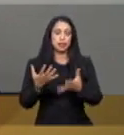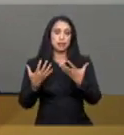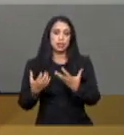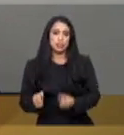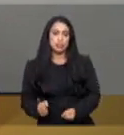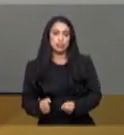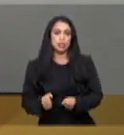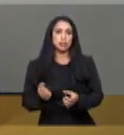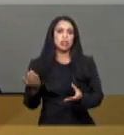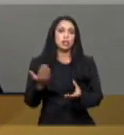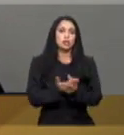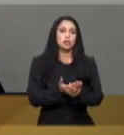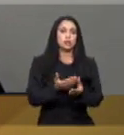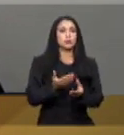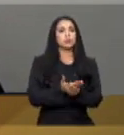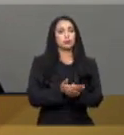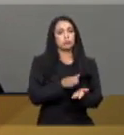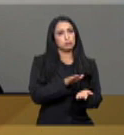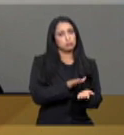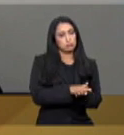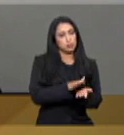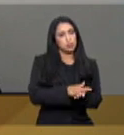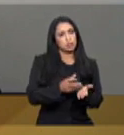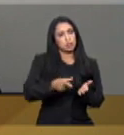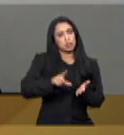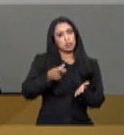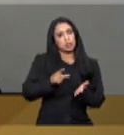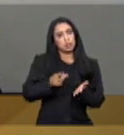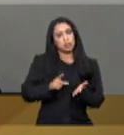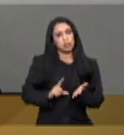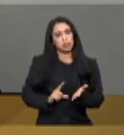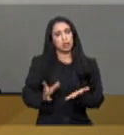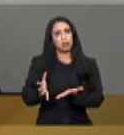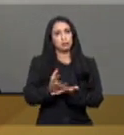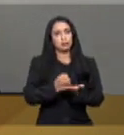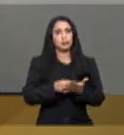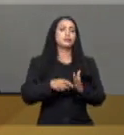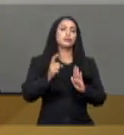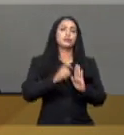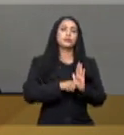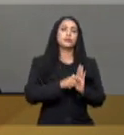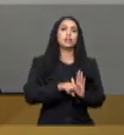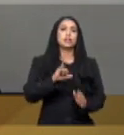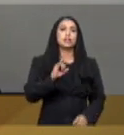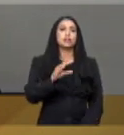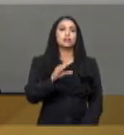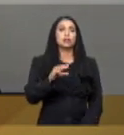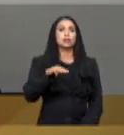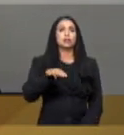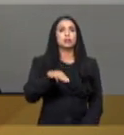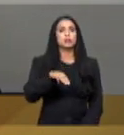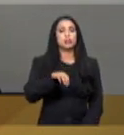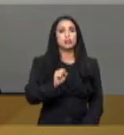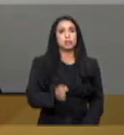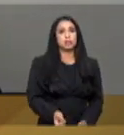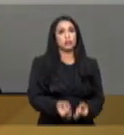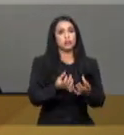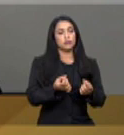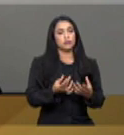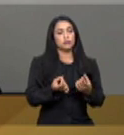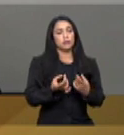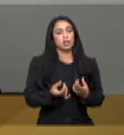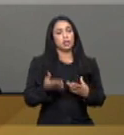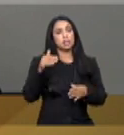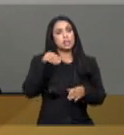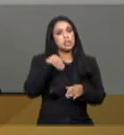citados precedentes atinentes à inclusão do ICMS na base de cálculo do próprio ICMS em vendas no mercado interno.